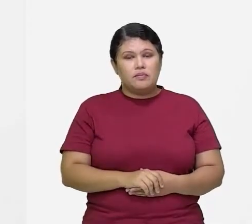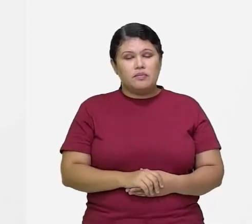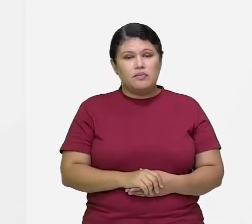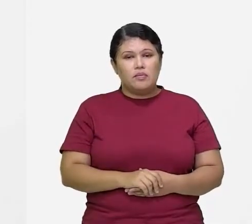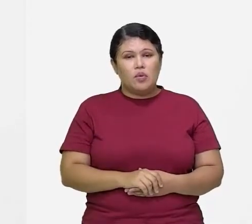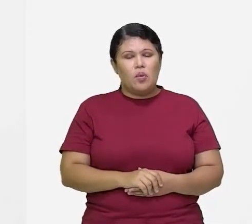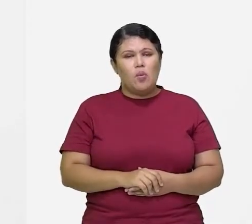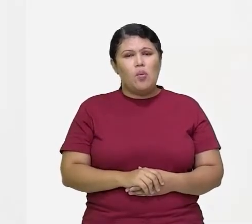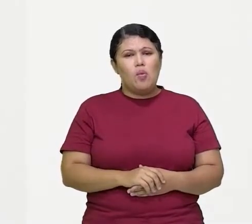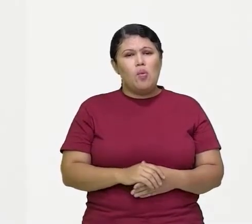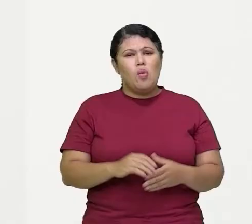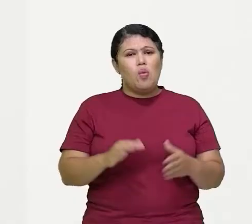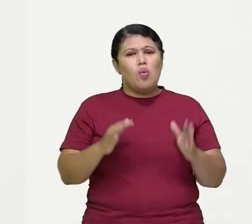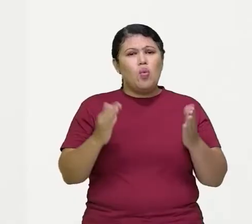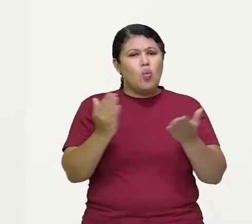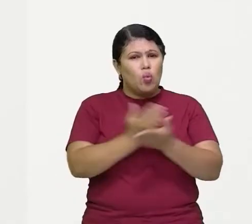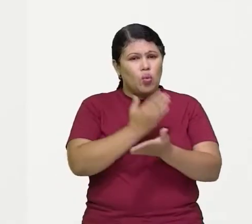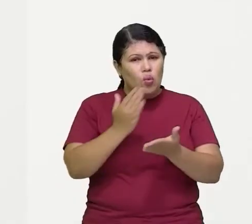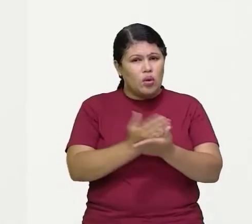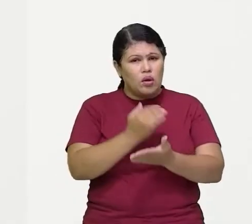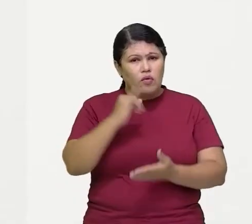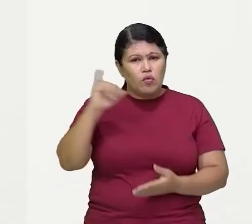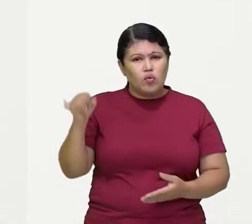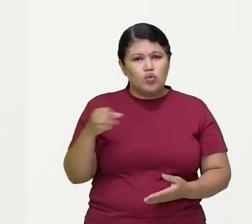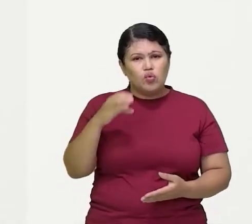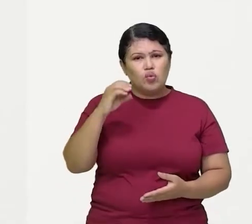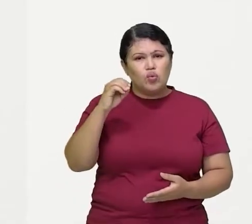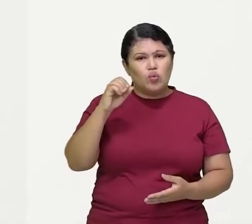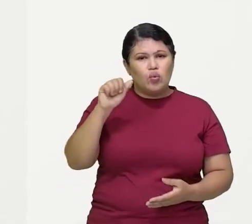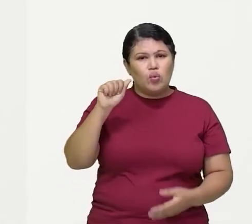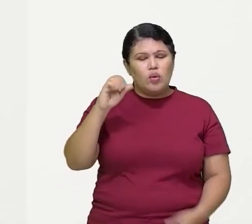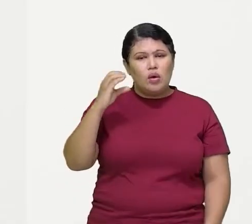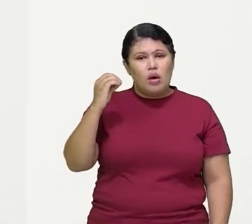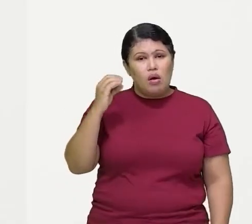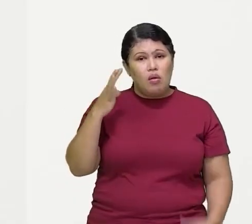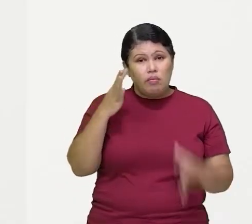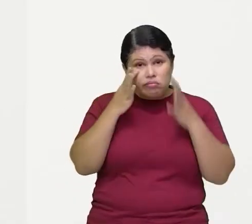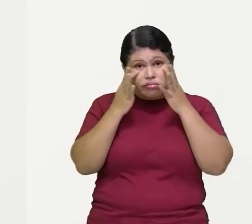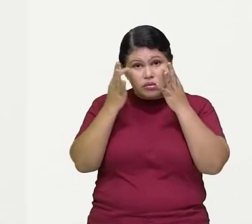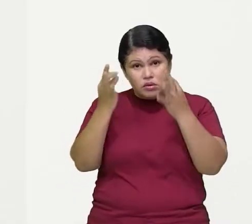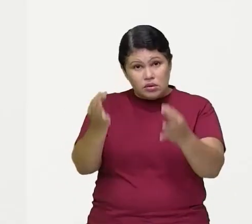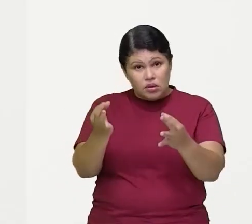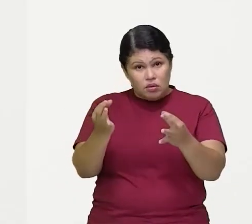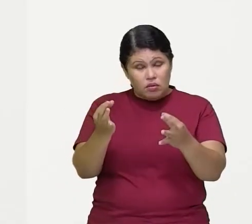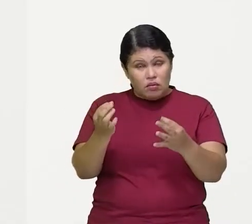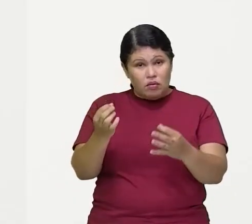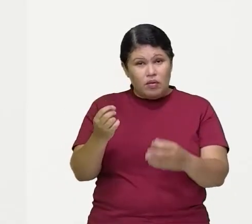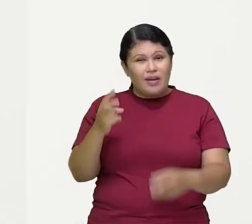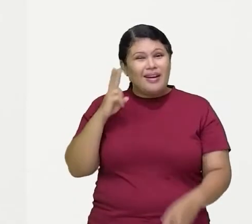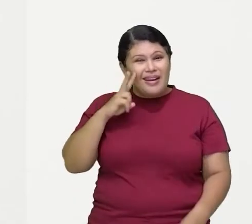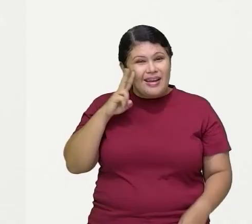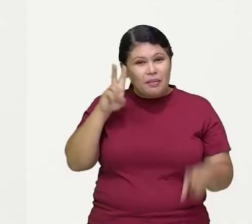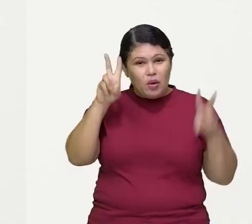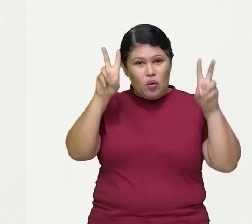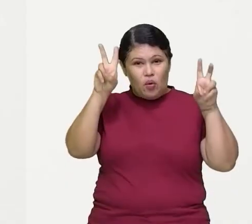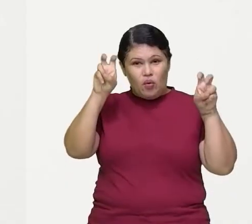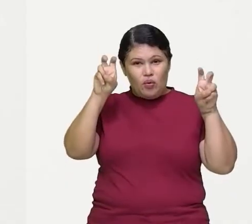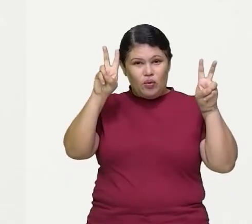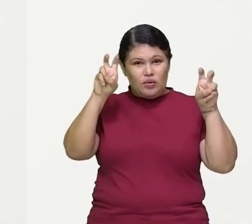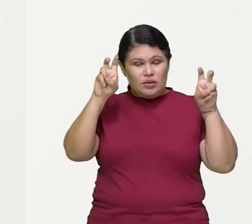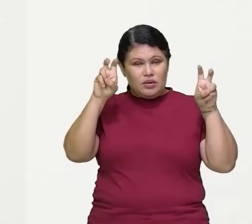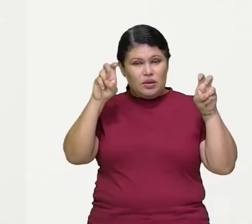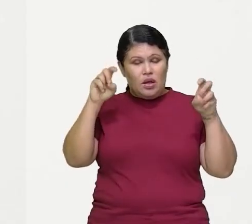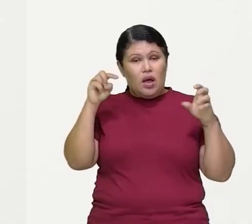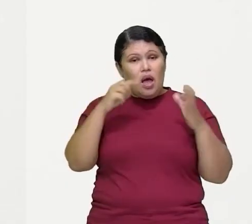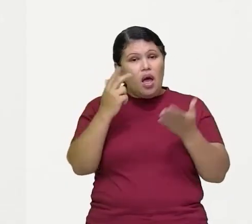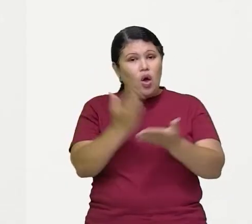o trecho do livro. João, preste atenção. Olha aqui, ó. A gente acabou usando, ó, porque eu queria sinalizar que esse